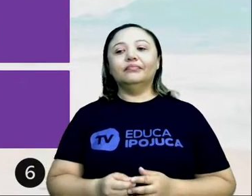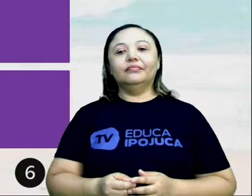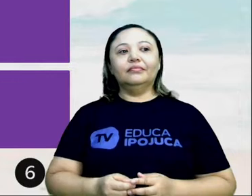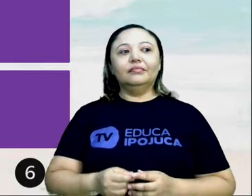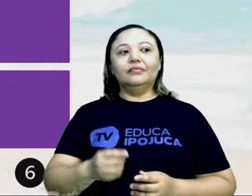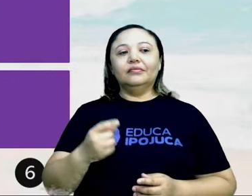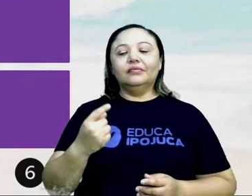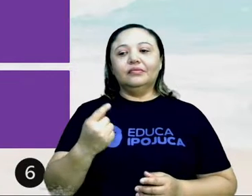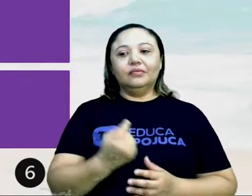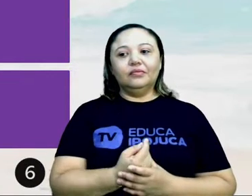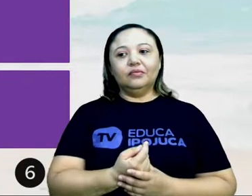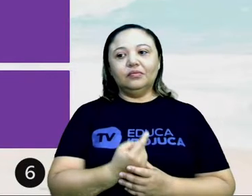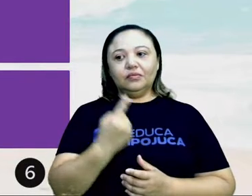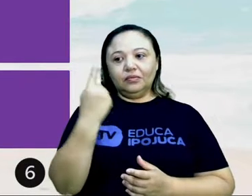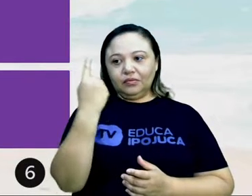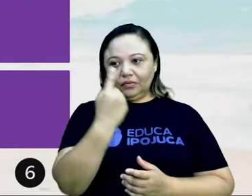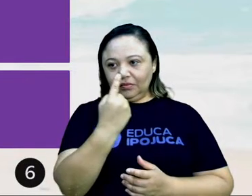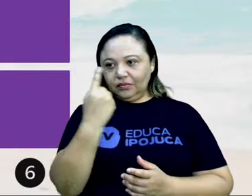Como?